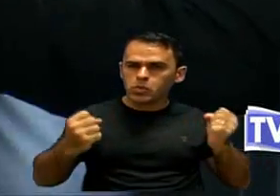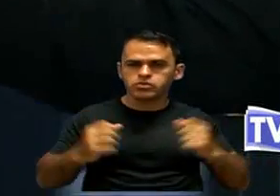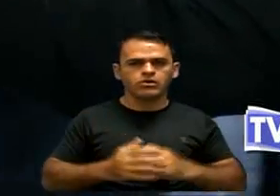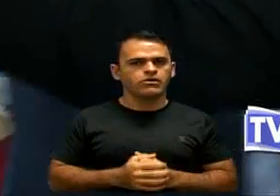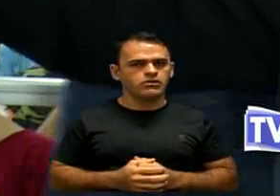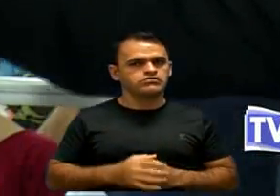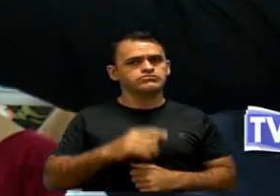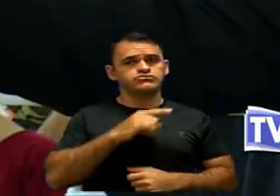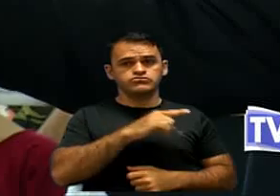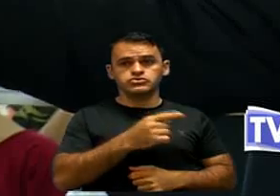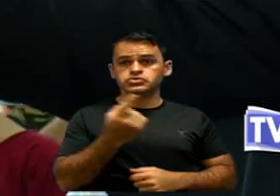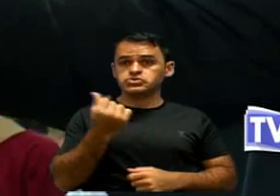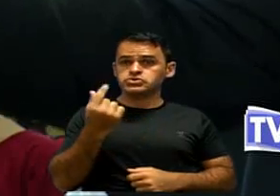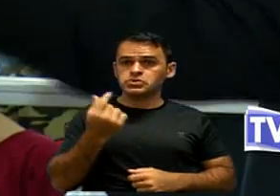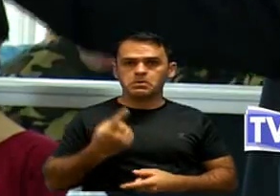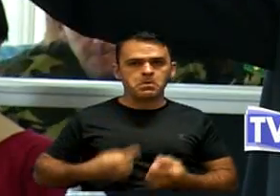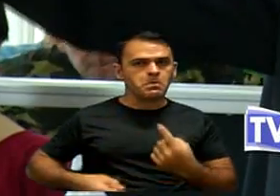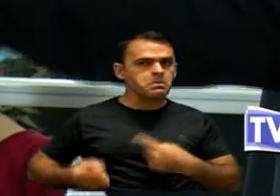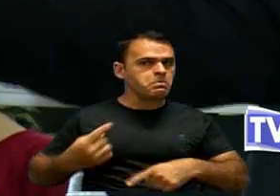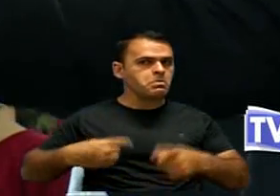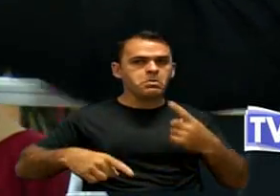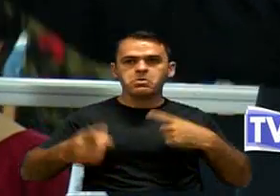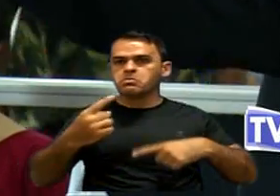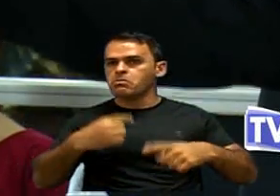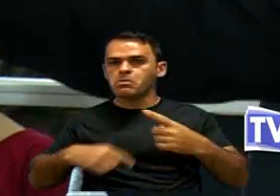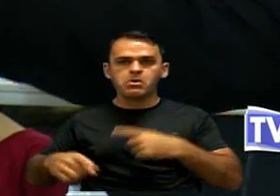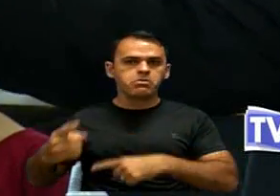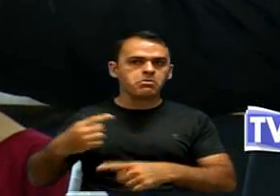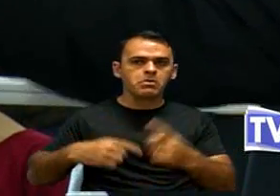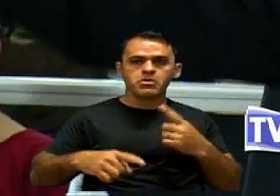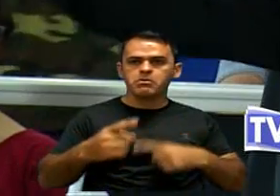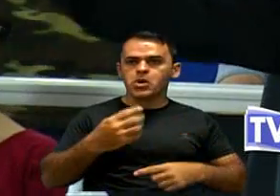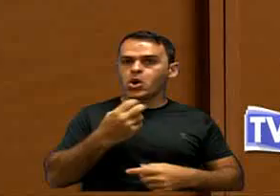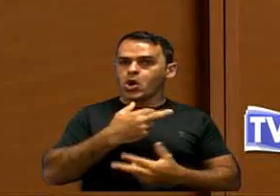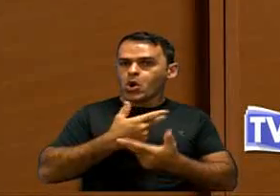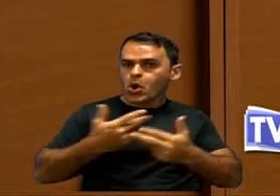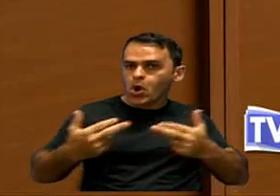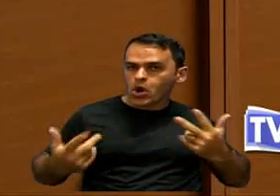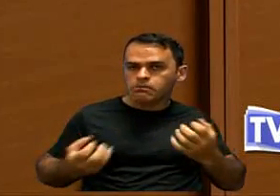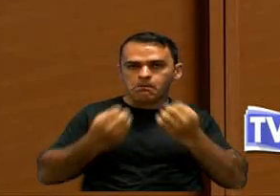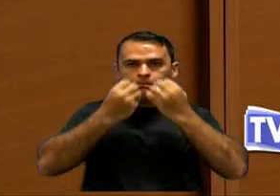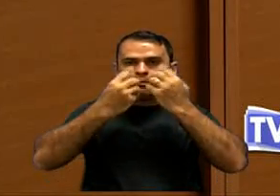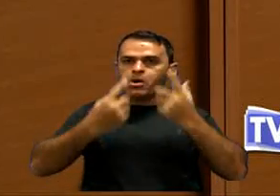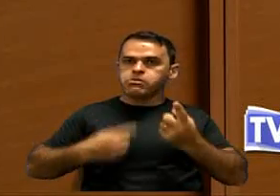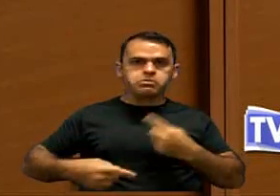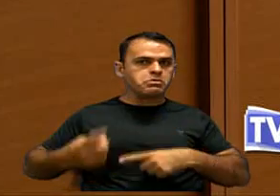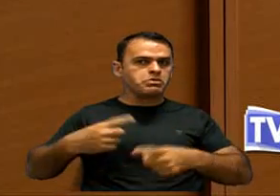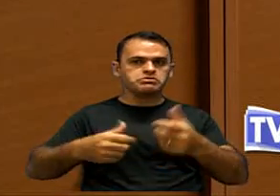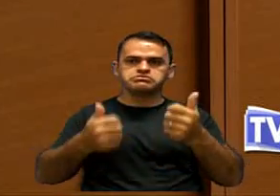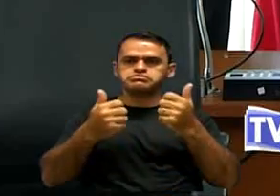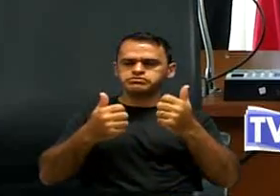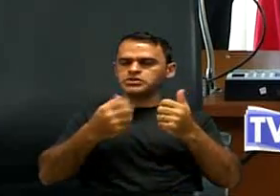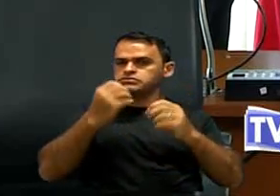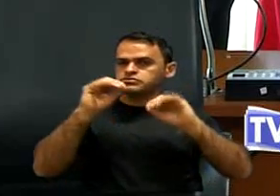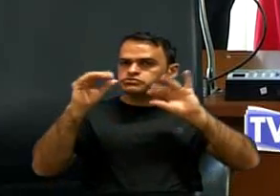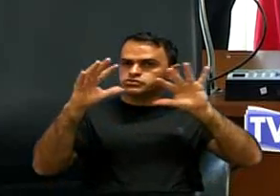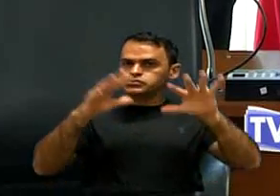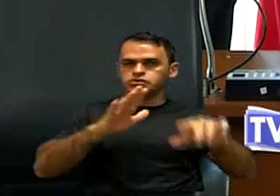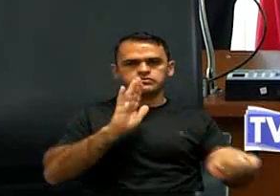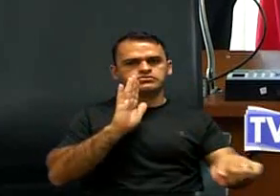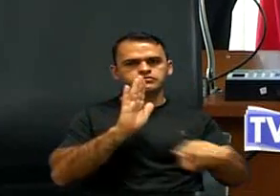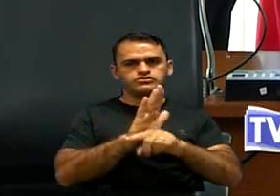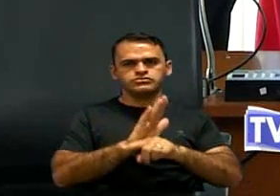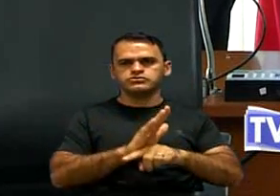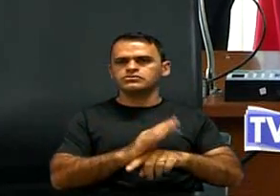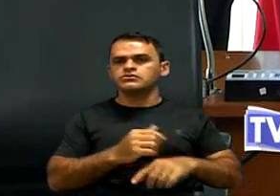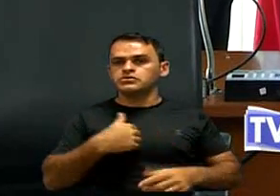temos que ser empreendedores naquilo que nós fazemos, multiplicador de coisas boas. Parabéns, que Deus continue iluminando o senhor, e esse cumprimento